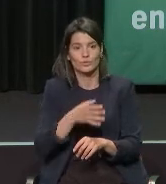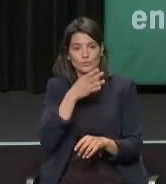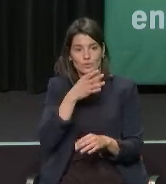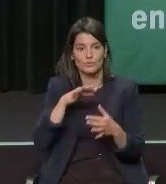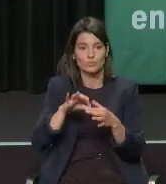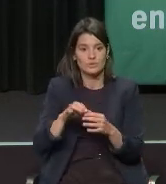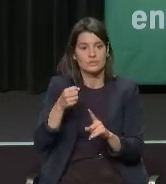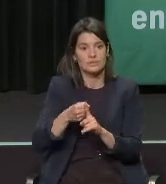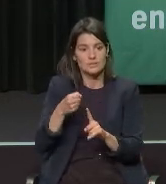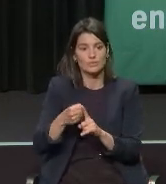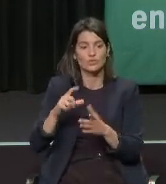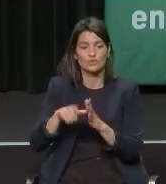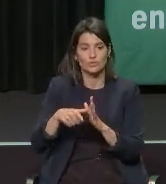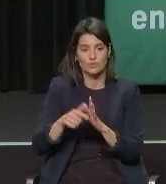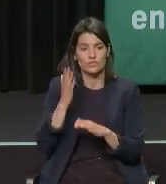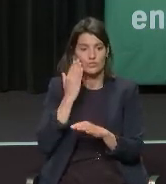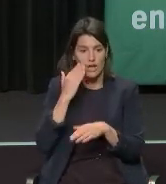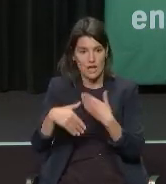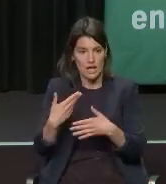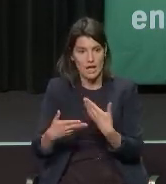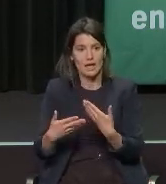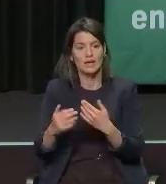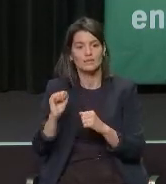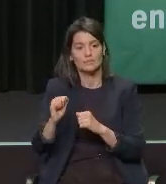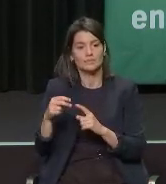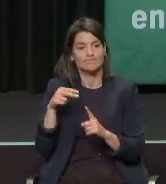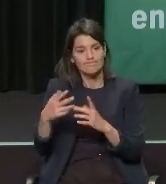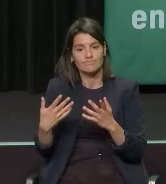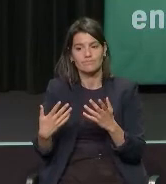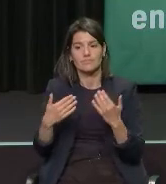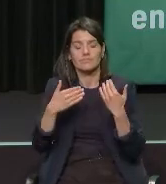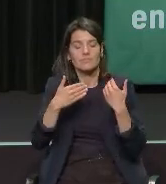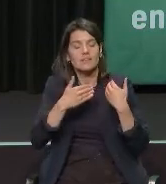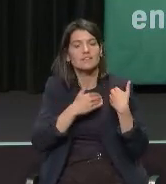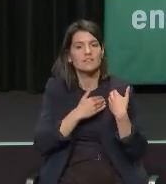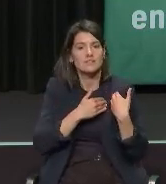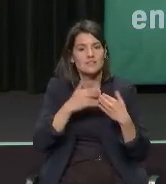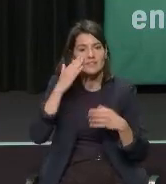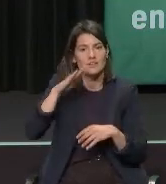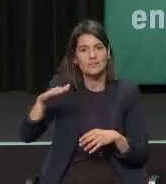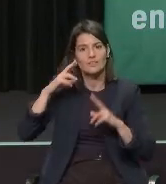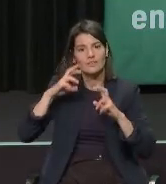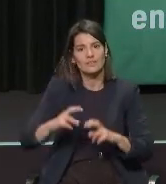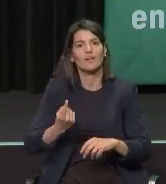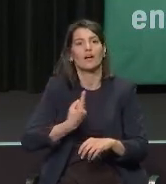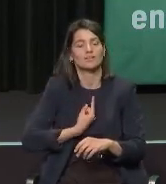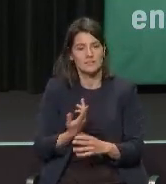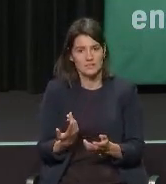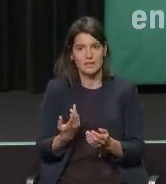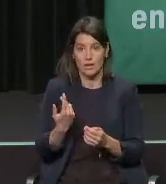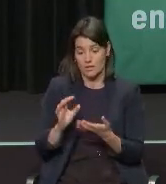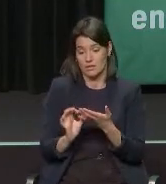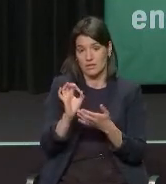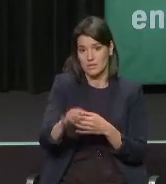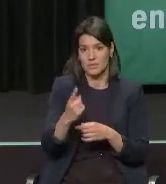dos desafios e projetos em curso do ponto de vista do papel da ciência e da investigação. E eu vou começar com um